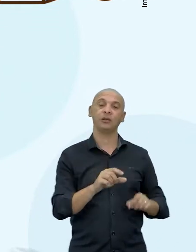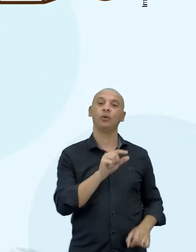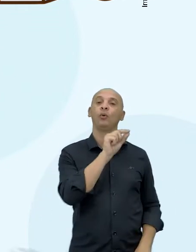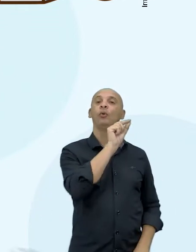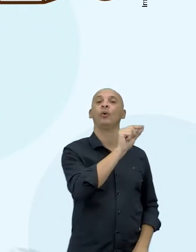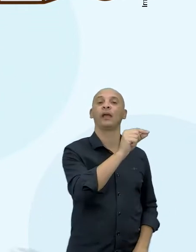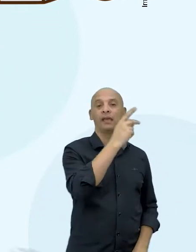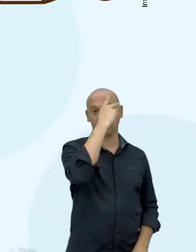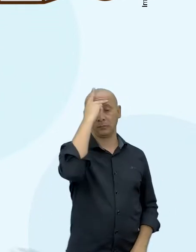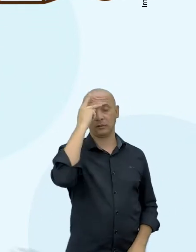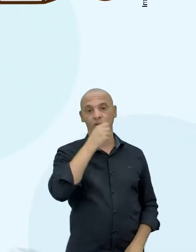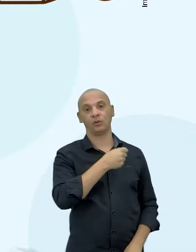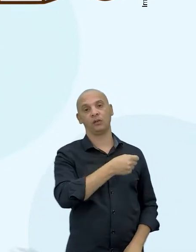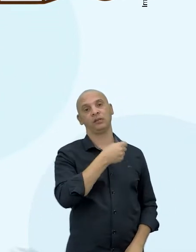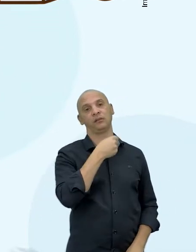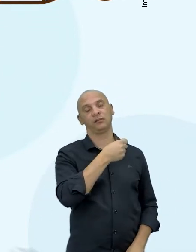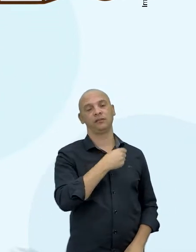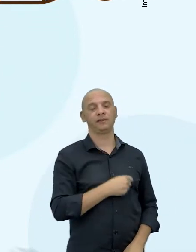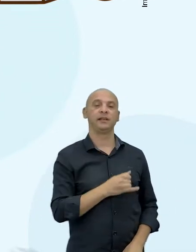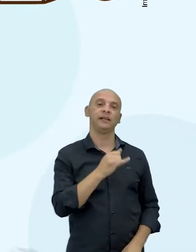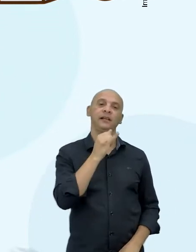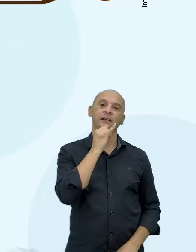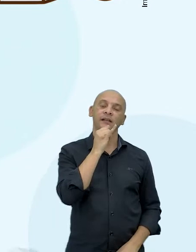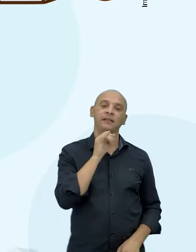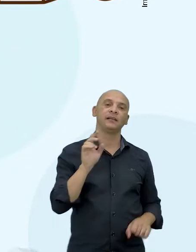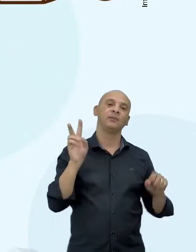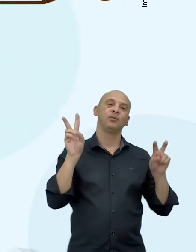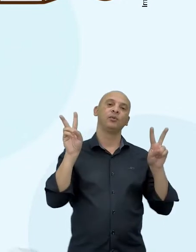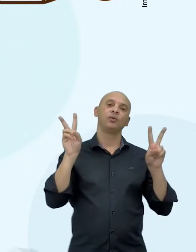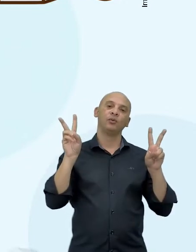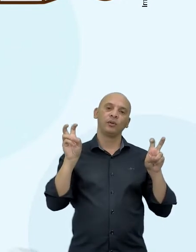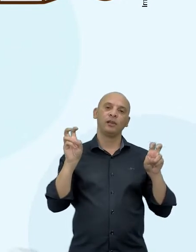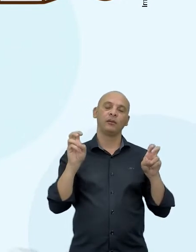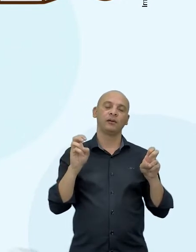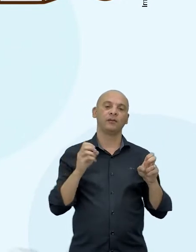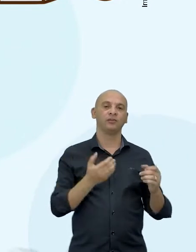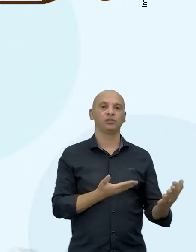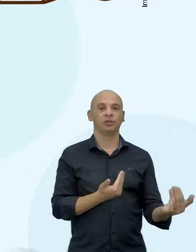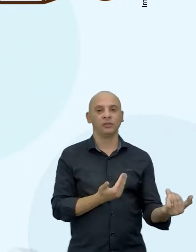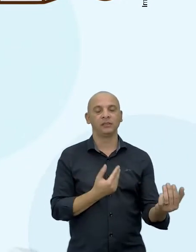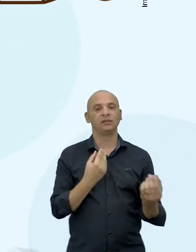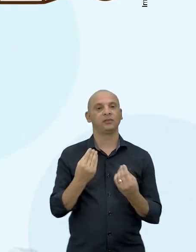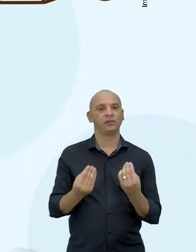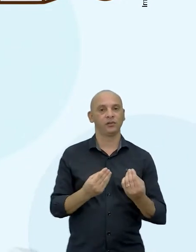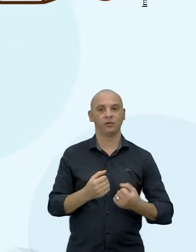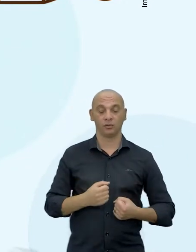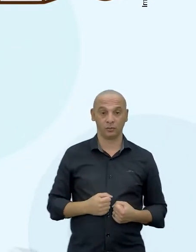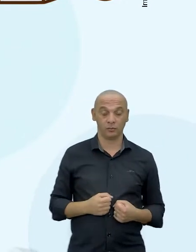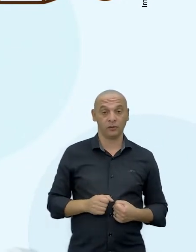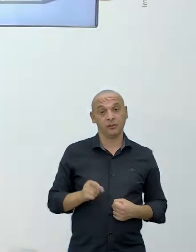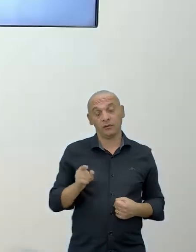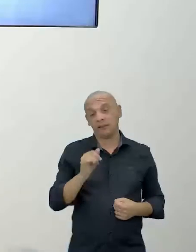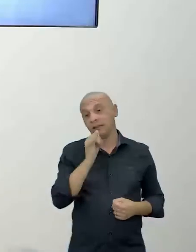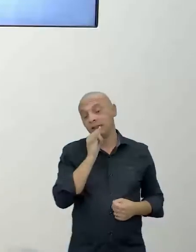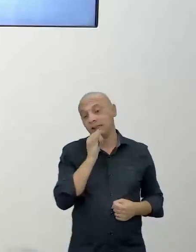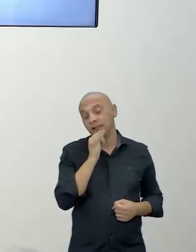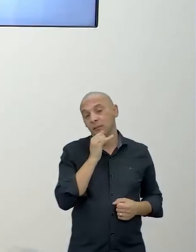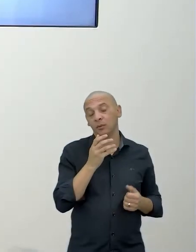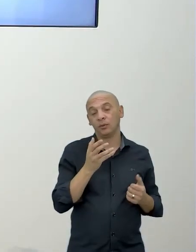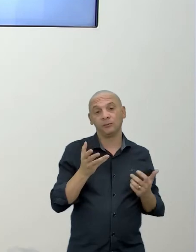quer pesquisar, você precisa definir bem quadradinho quem que você vai entrevistar. Então, você quer falar